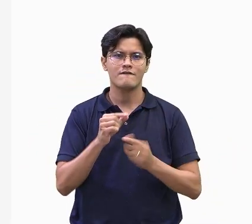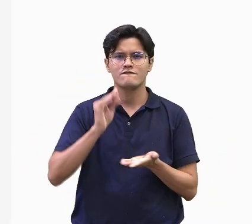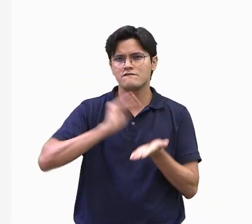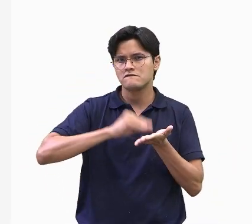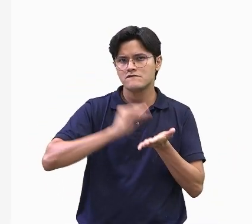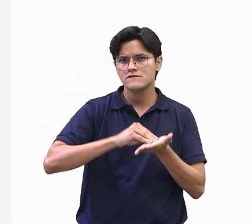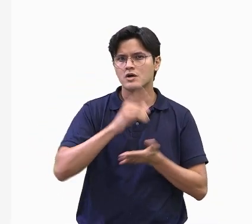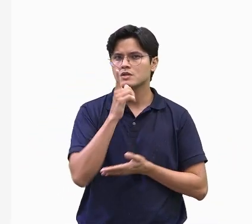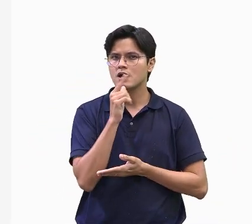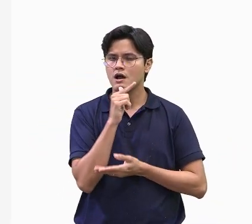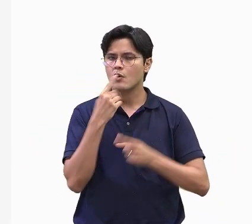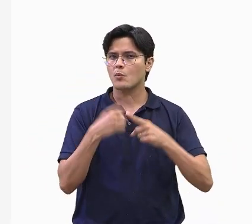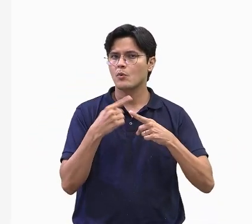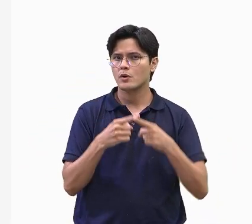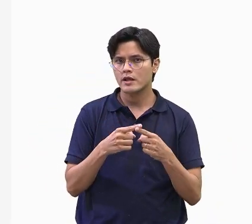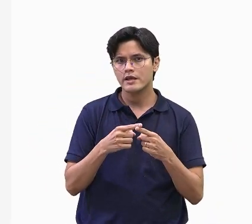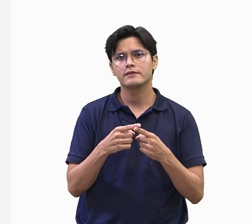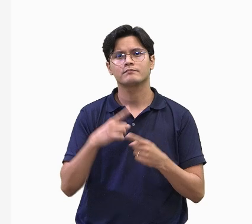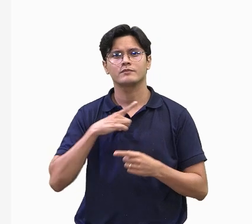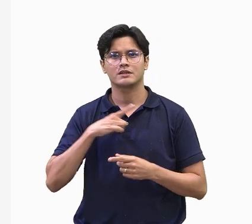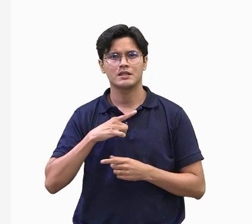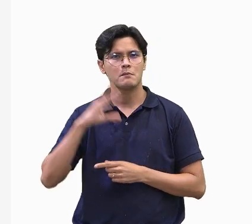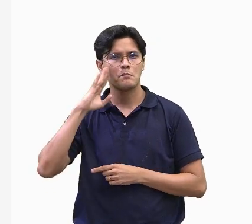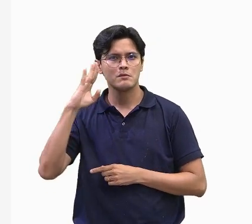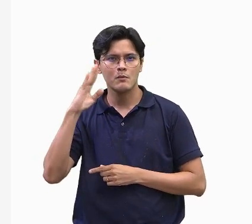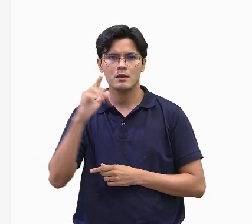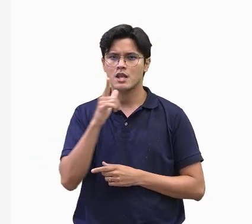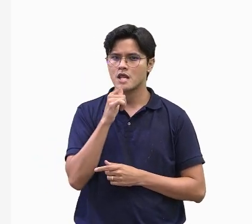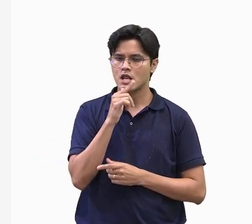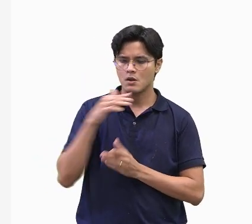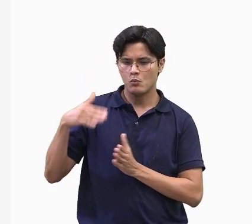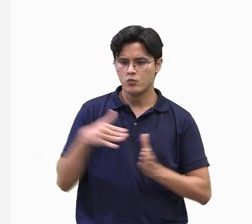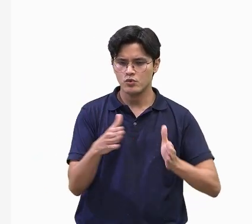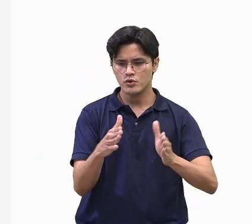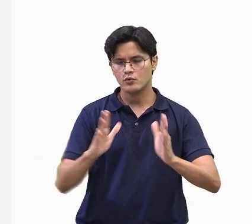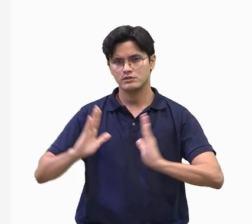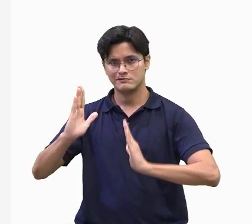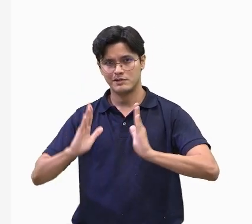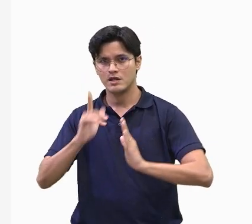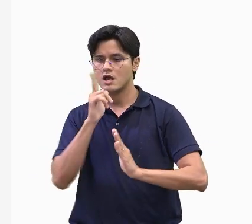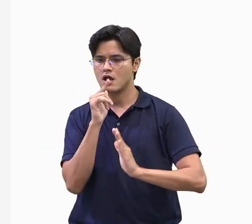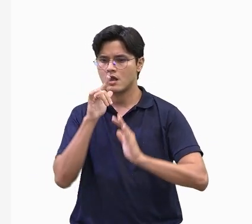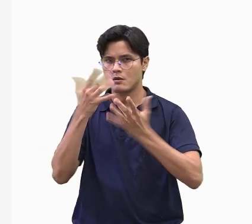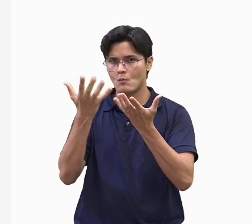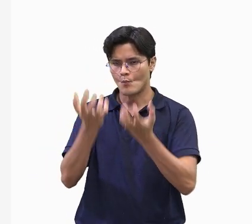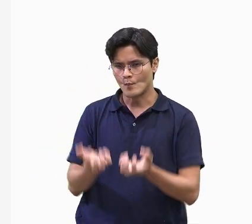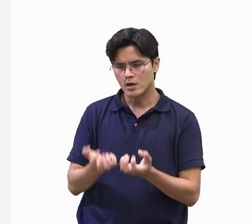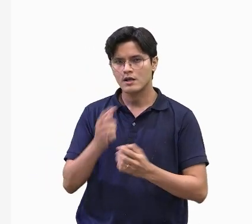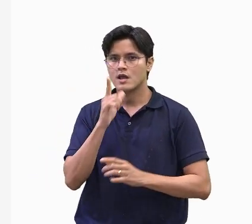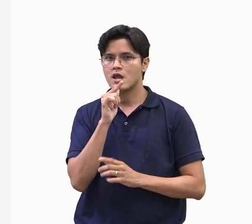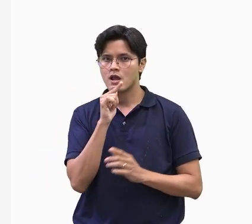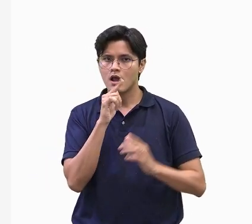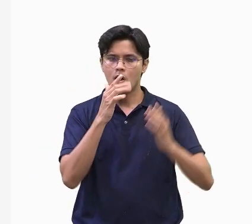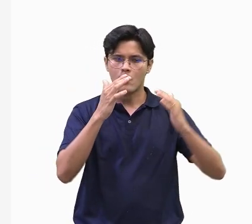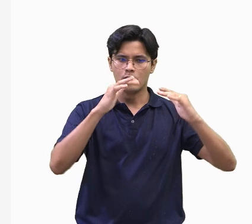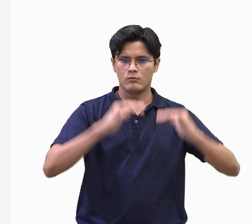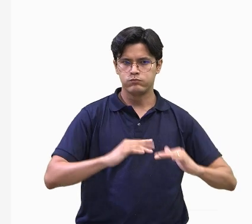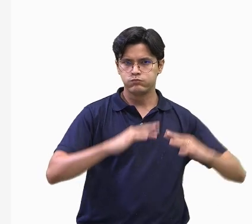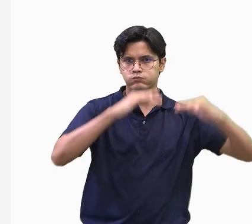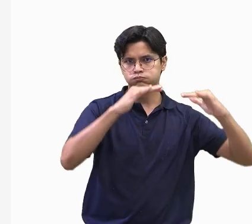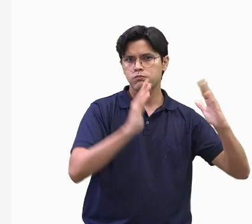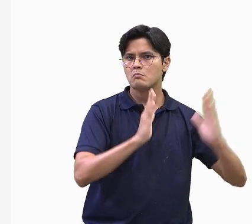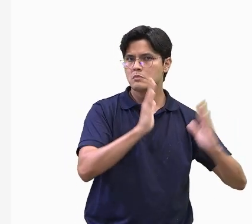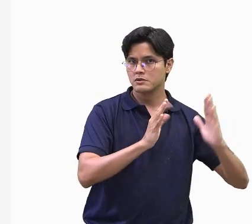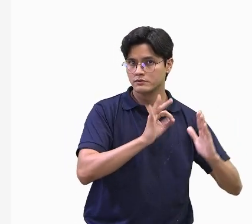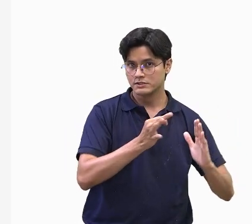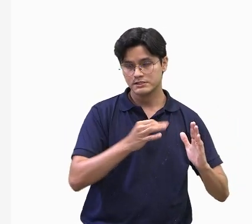formados principalmente por rios temporários e aquíferos subterrâneos. É um solo pouco fértil,